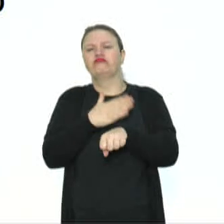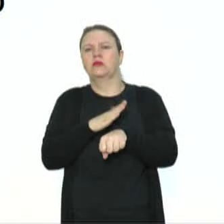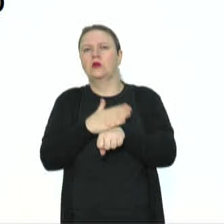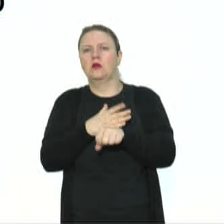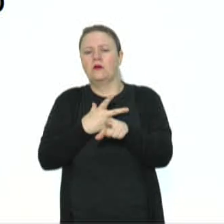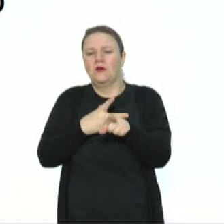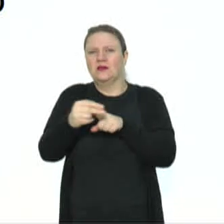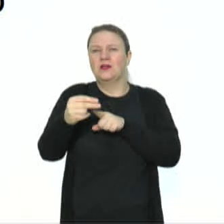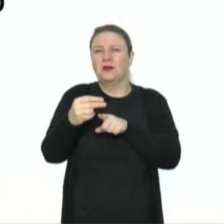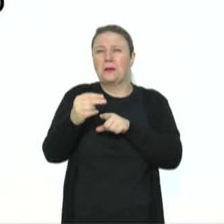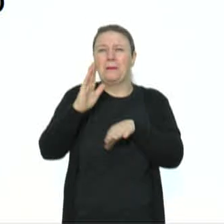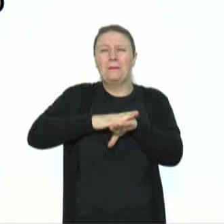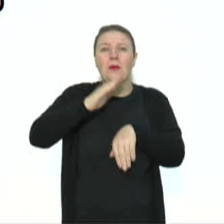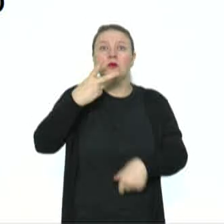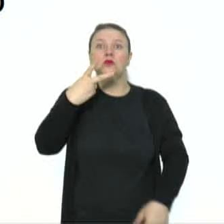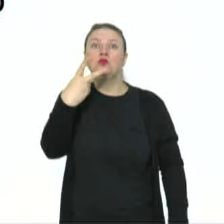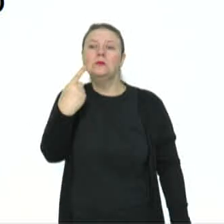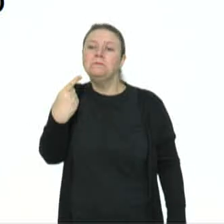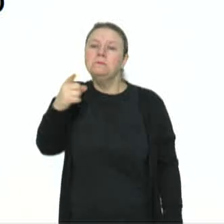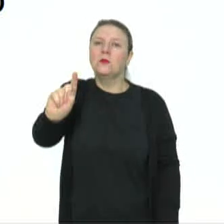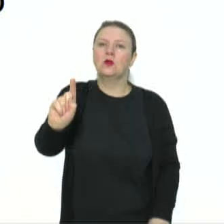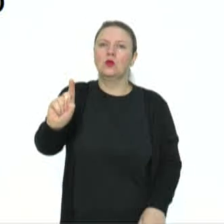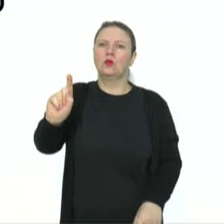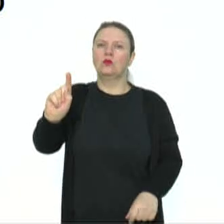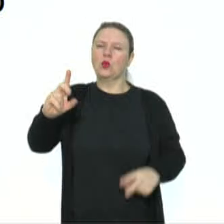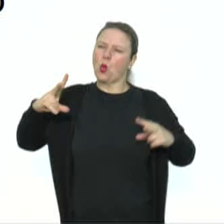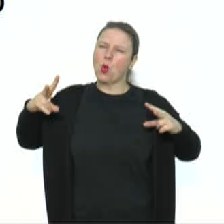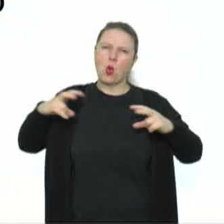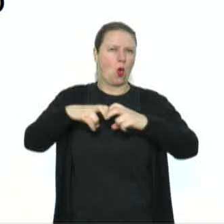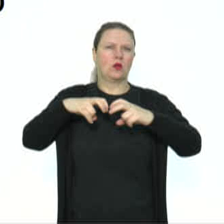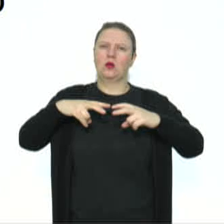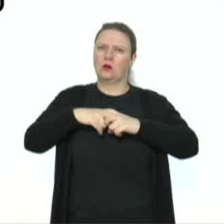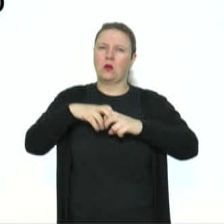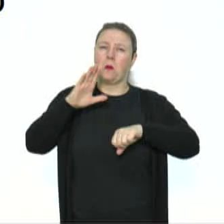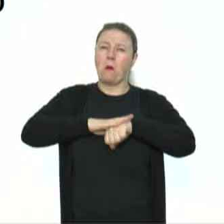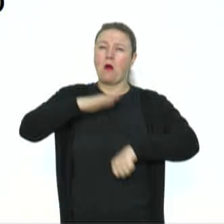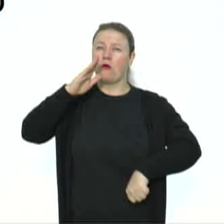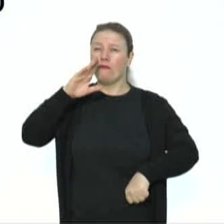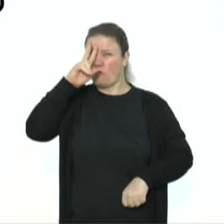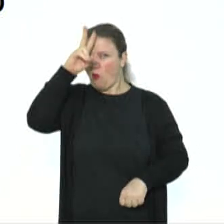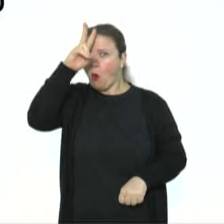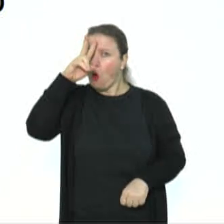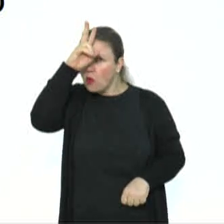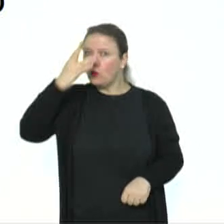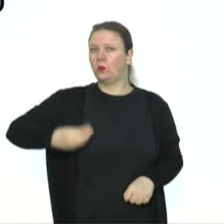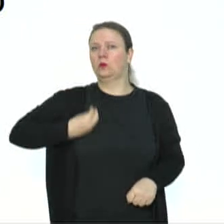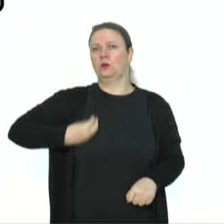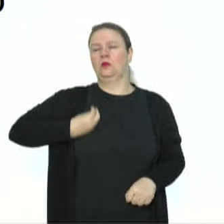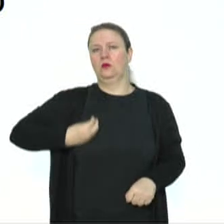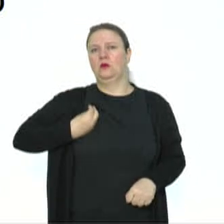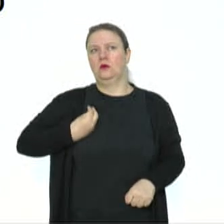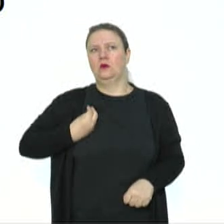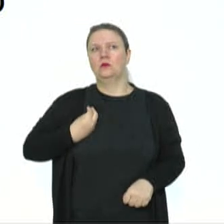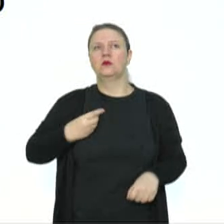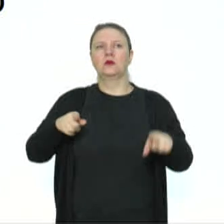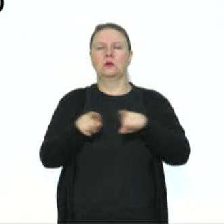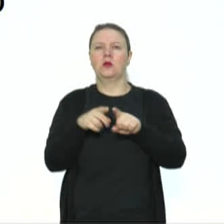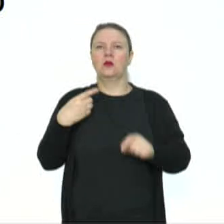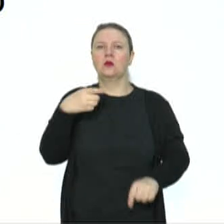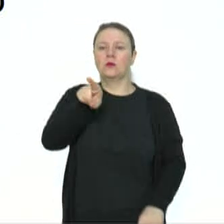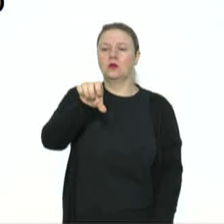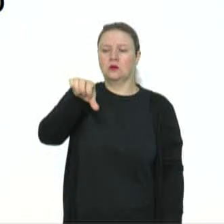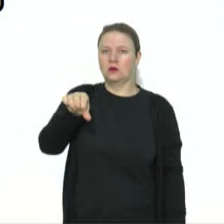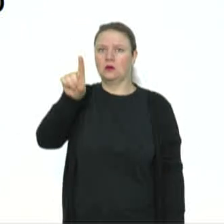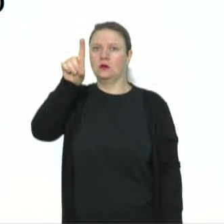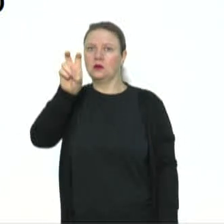mais de 2.000 lutas e foi apelidado de o homem mais forte que já viveu. Em 1915, um ano após ele chegar no Brasil,